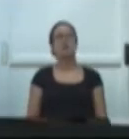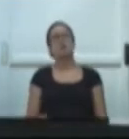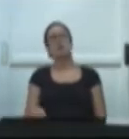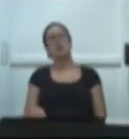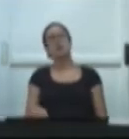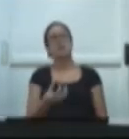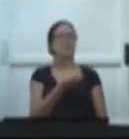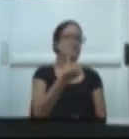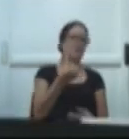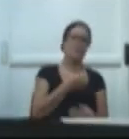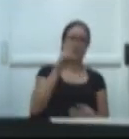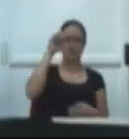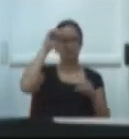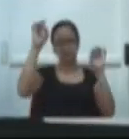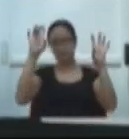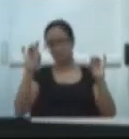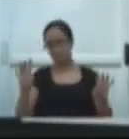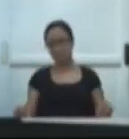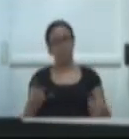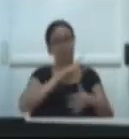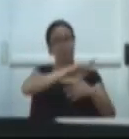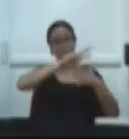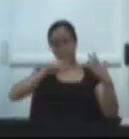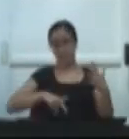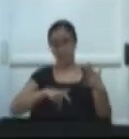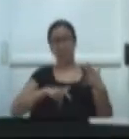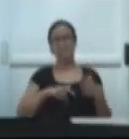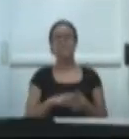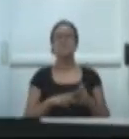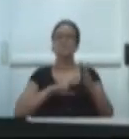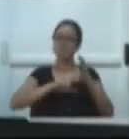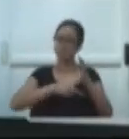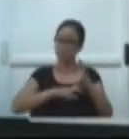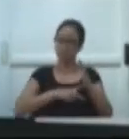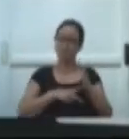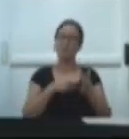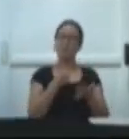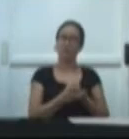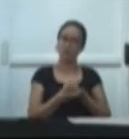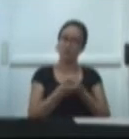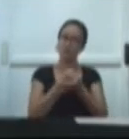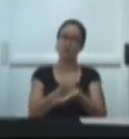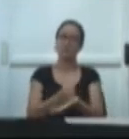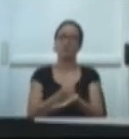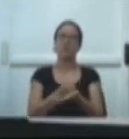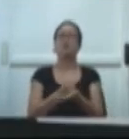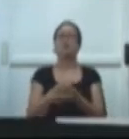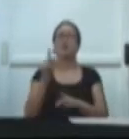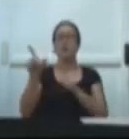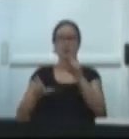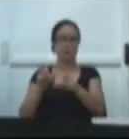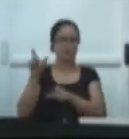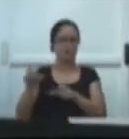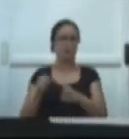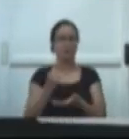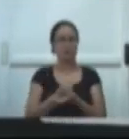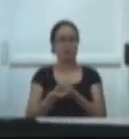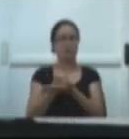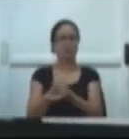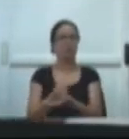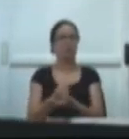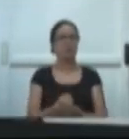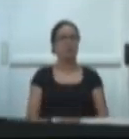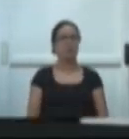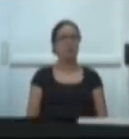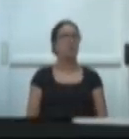o dia D. O sindicato defende que nós, trabalhadores, vamos ajudar a orientar a população, sim. É um